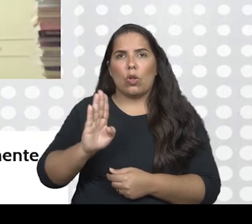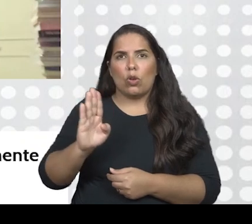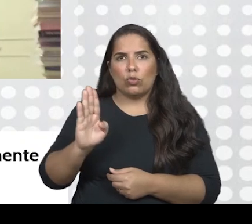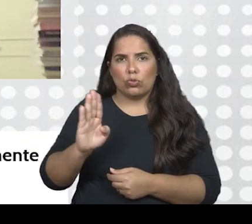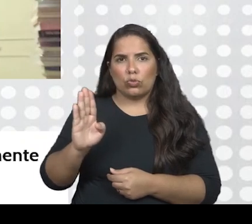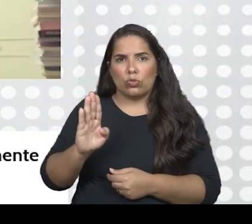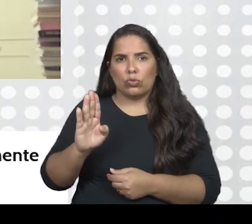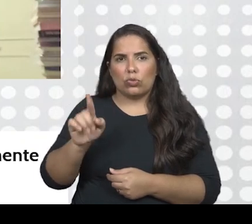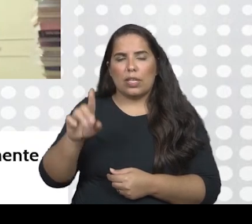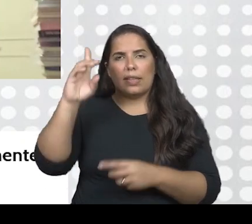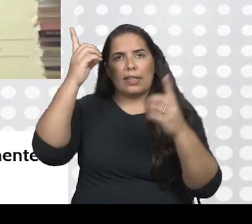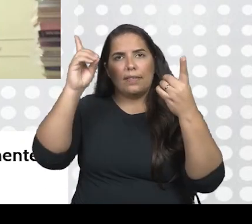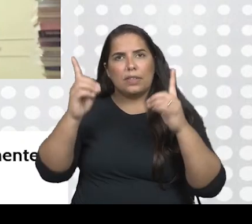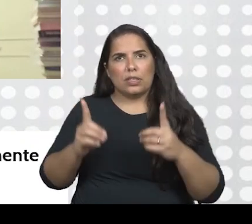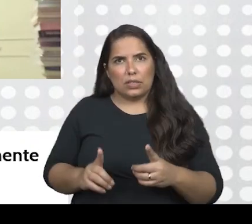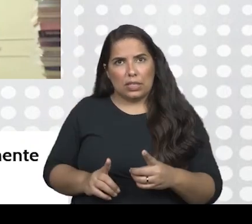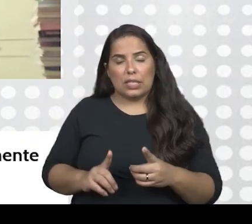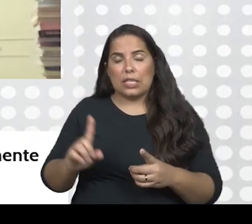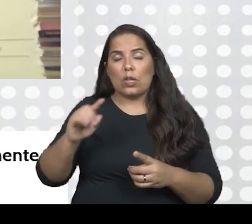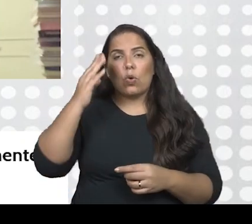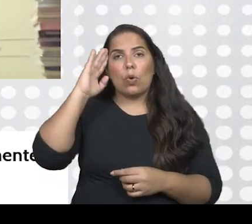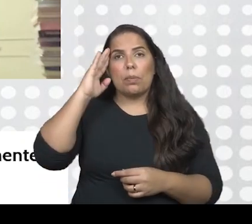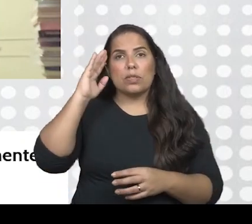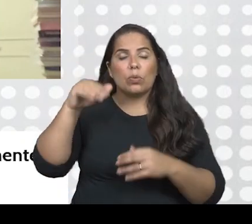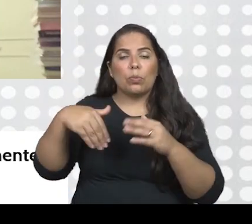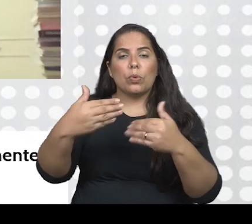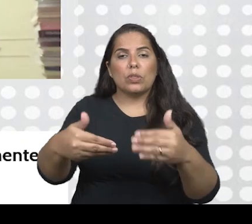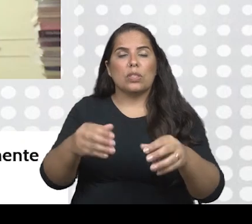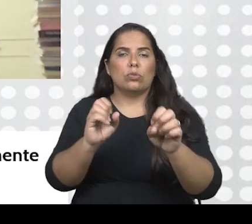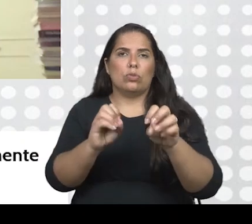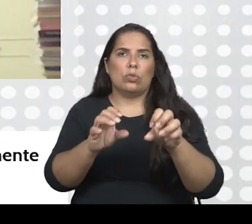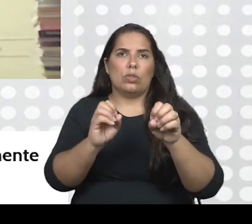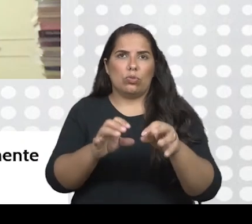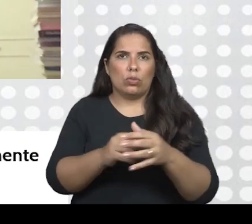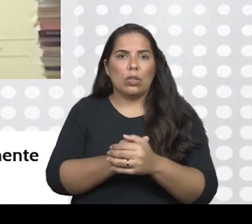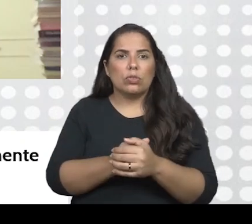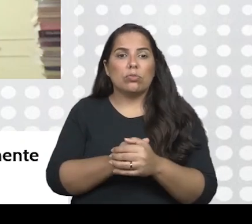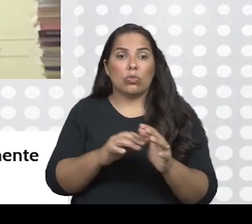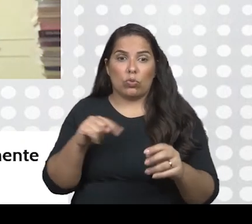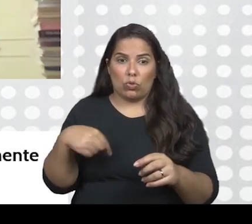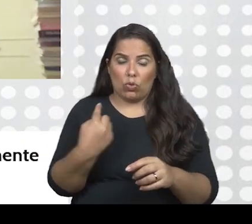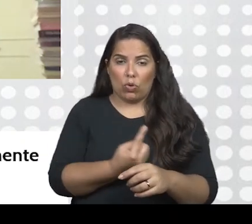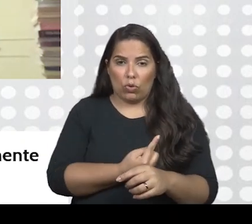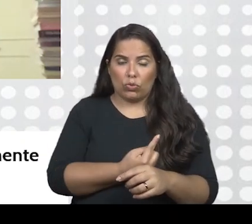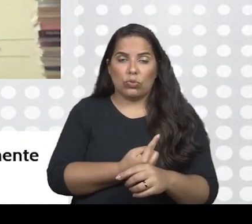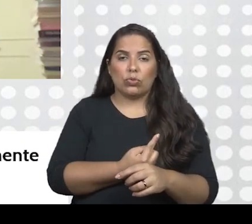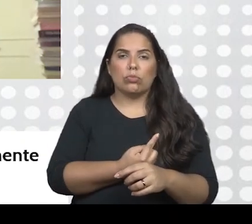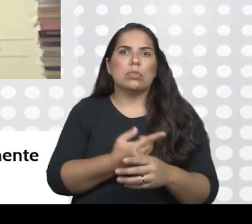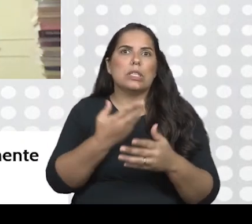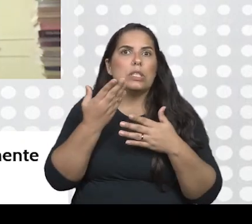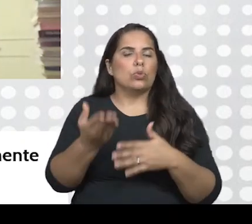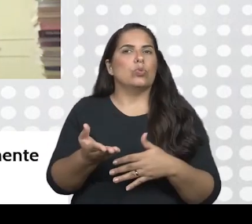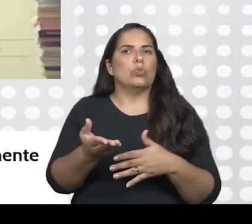da questão da deficiência e não da compreensão do processo educacional. Então, nós temos, e